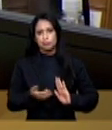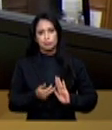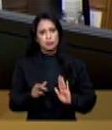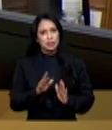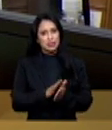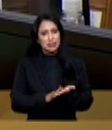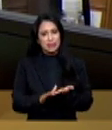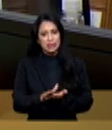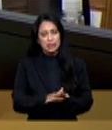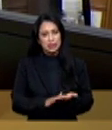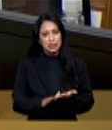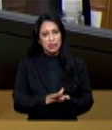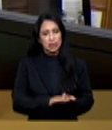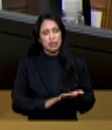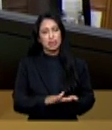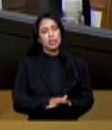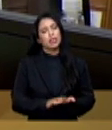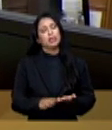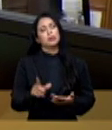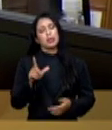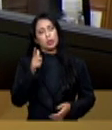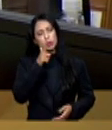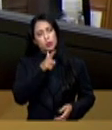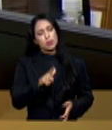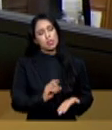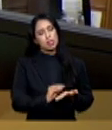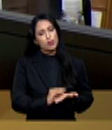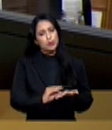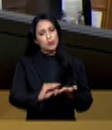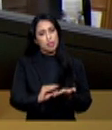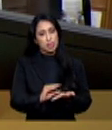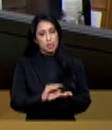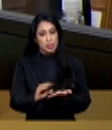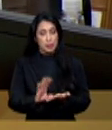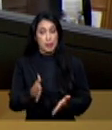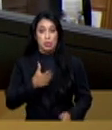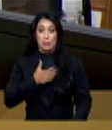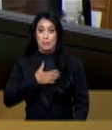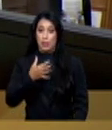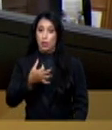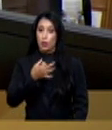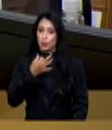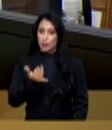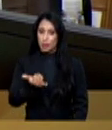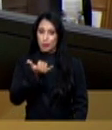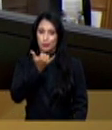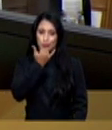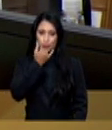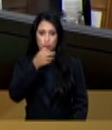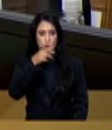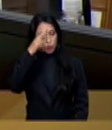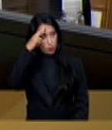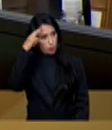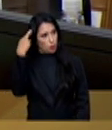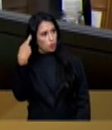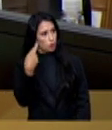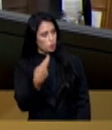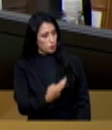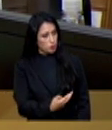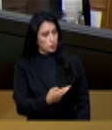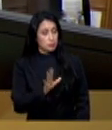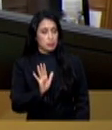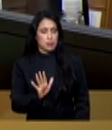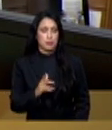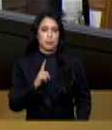inafastável para obtenção de financiamento se mostram em meu modo de ver com o devido respeito de feras